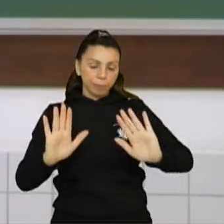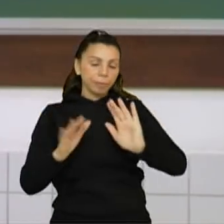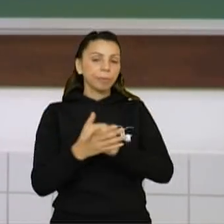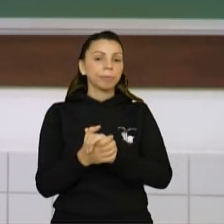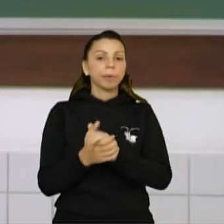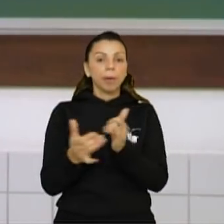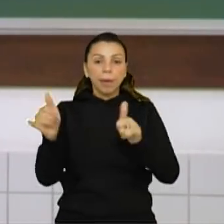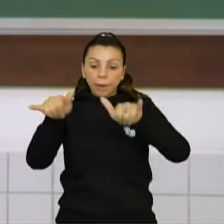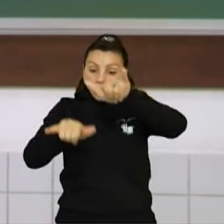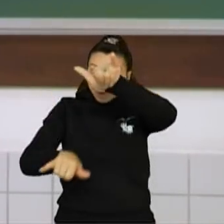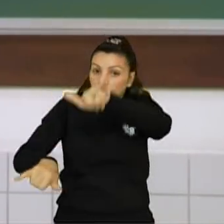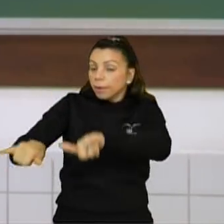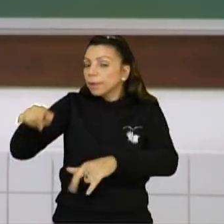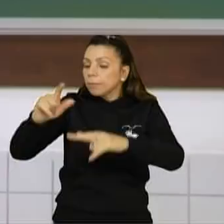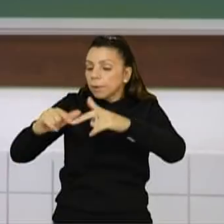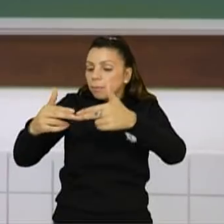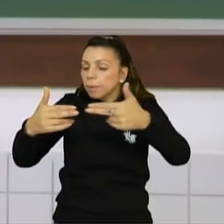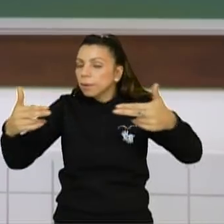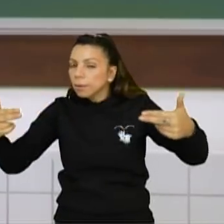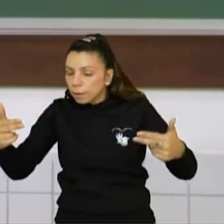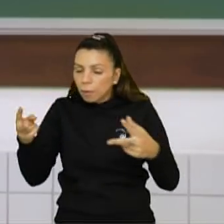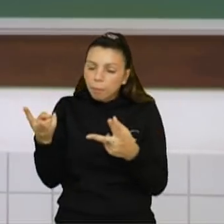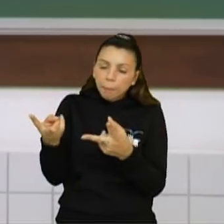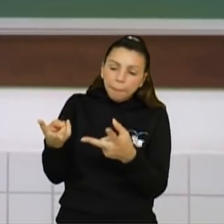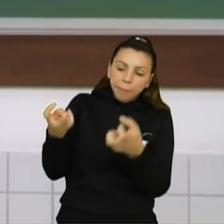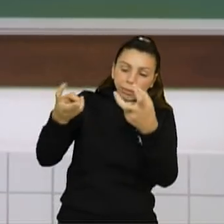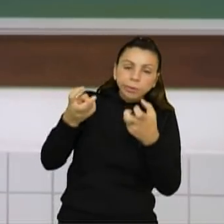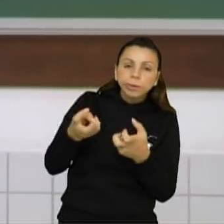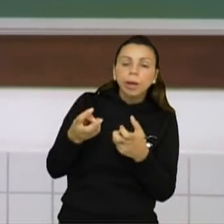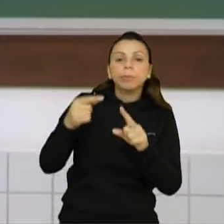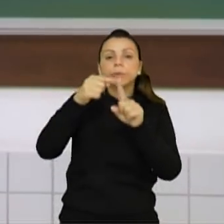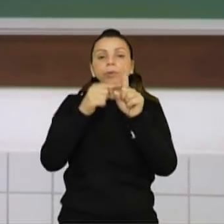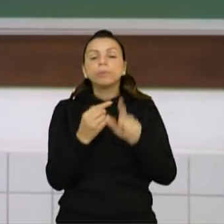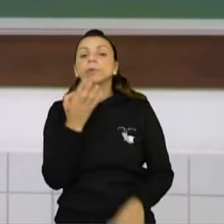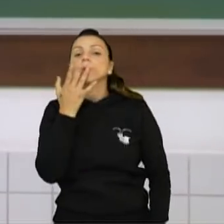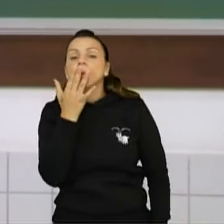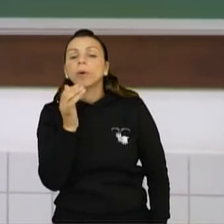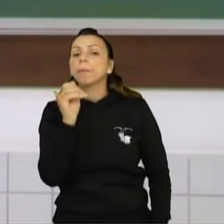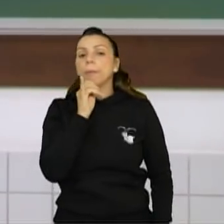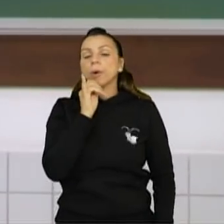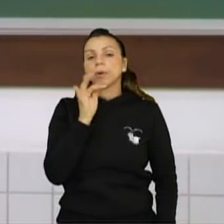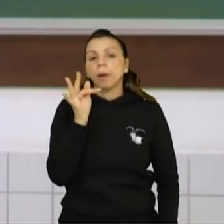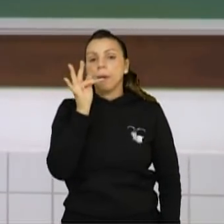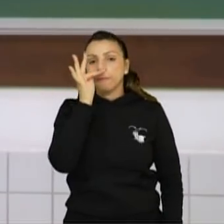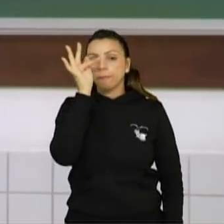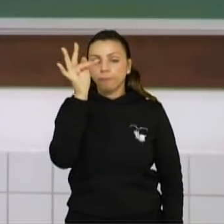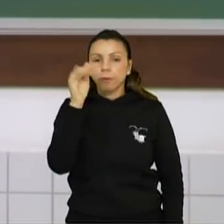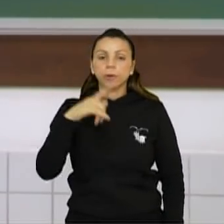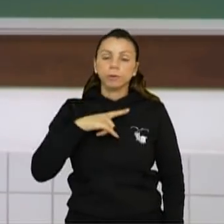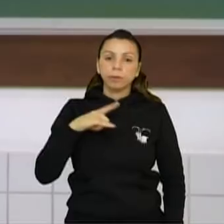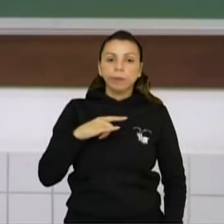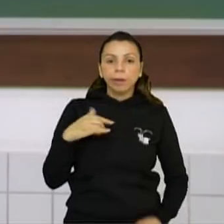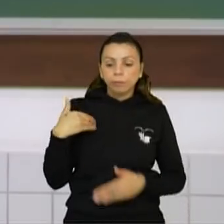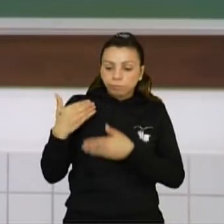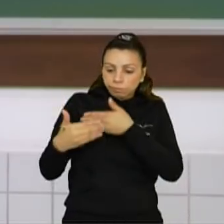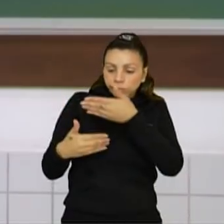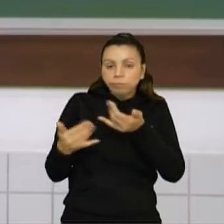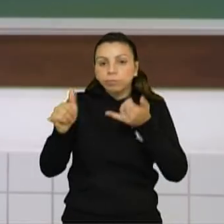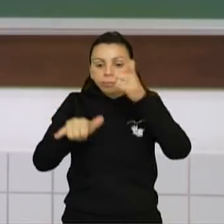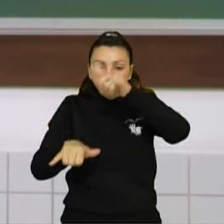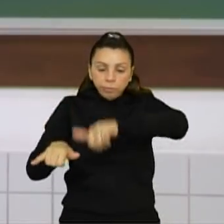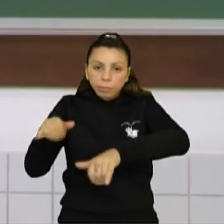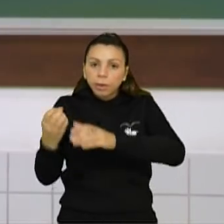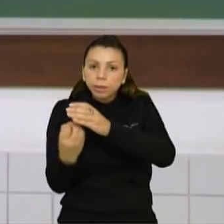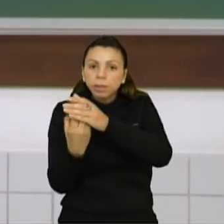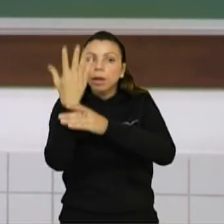poder observar que tipo de cor essas coisas são. Uma flor, por exemplo, tem todo um processo químico para dar uma determinada cor nela. Então,